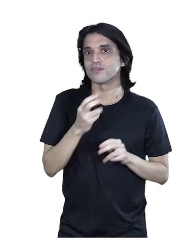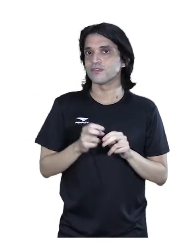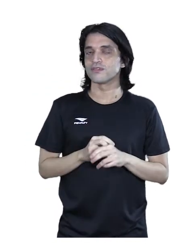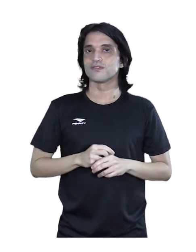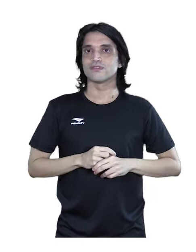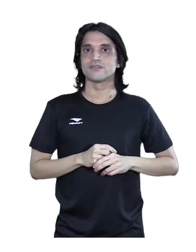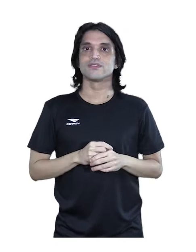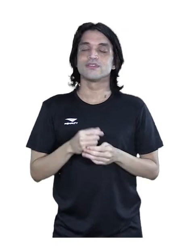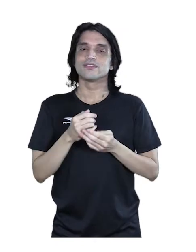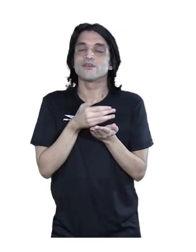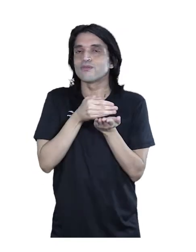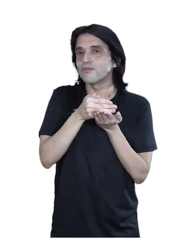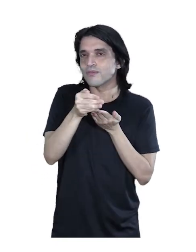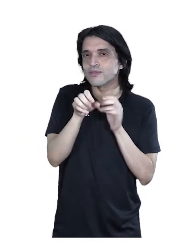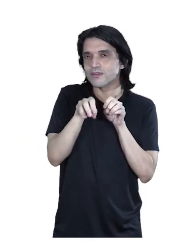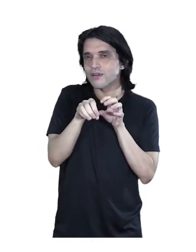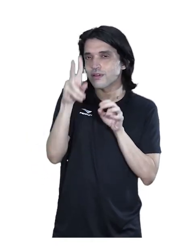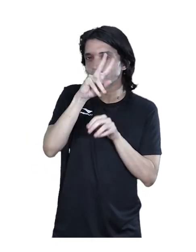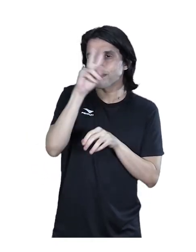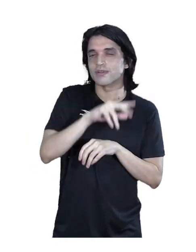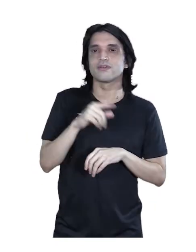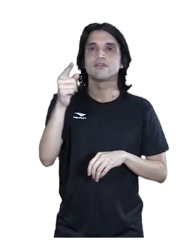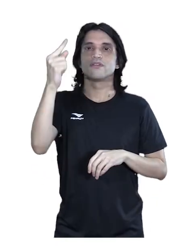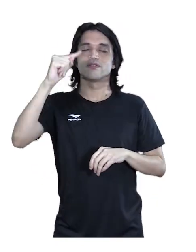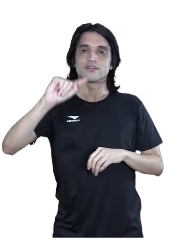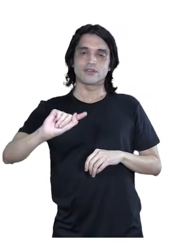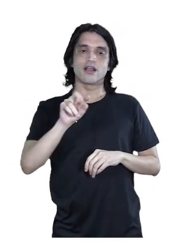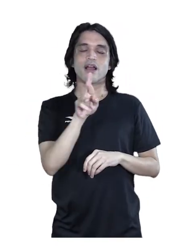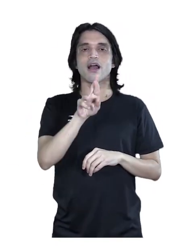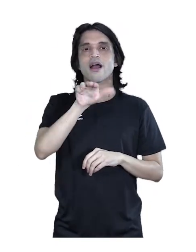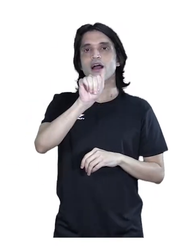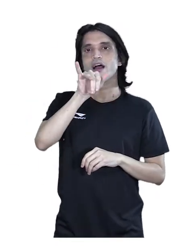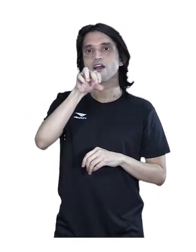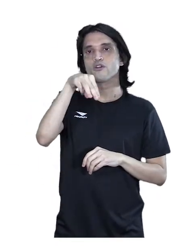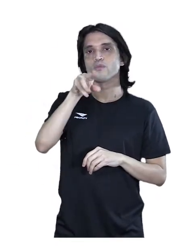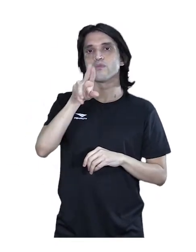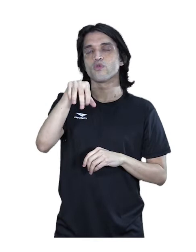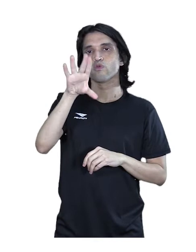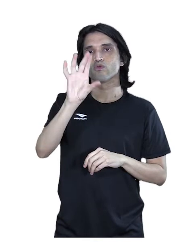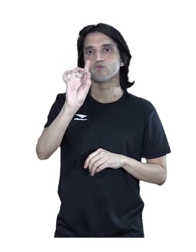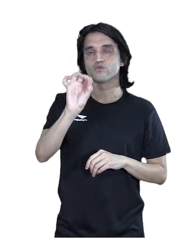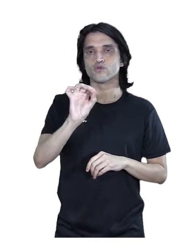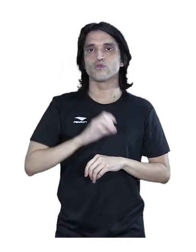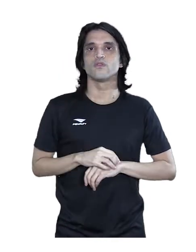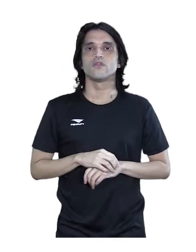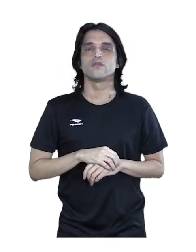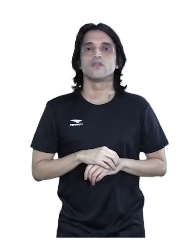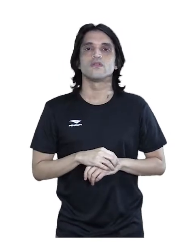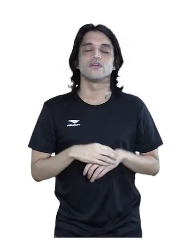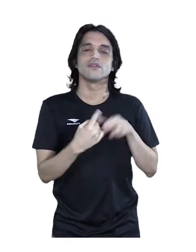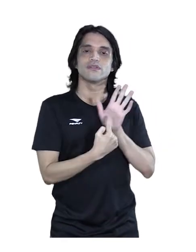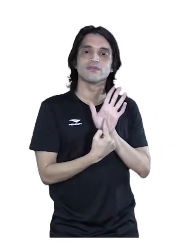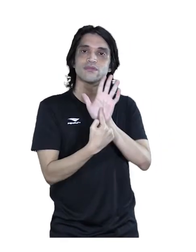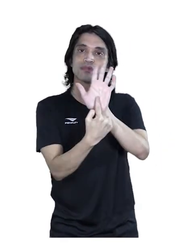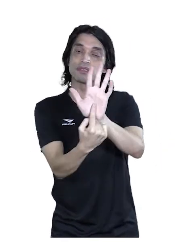O segundo é Raimundo Correia, filosofa acerca dos seus conflitos e desilusões. Apresenta uma